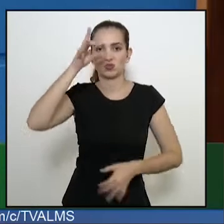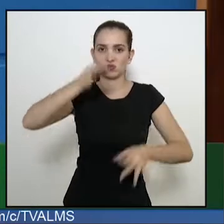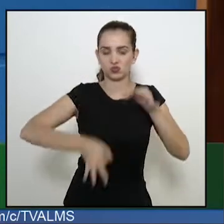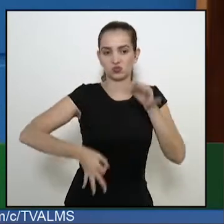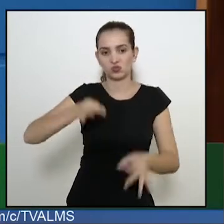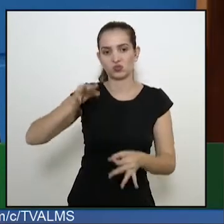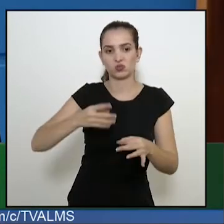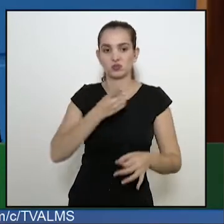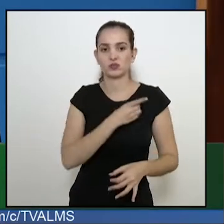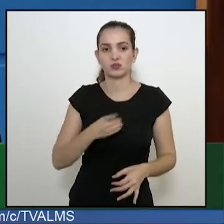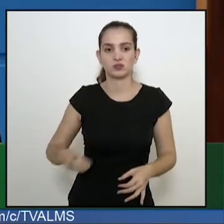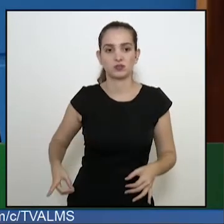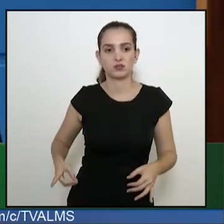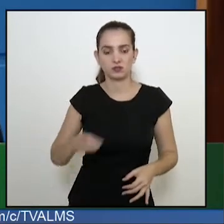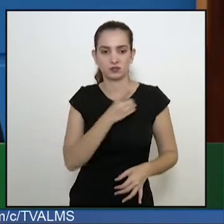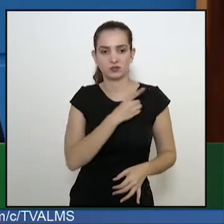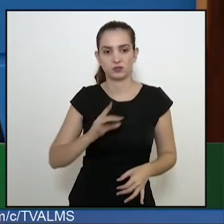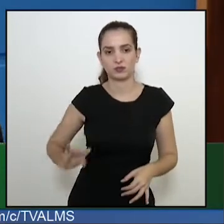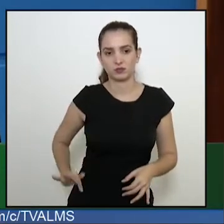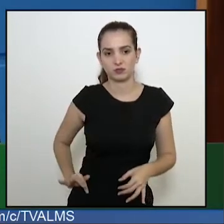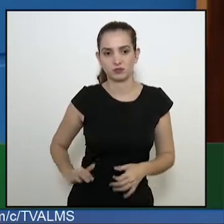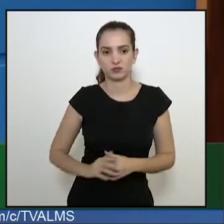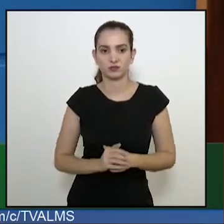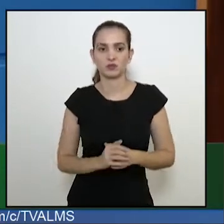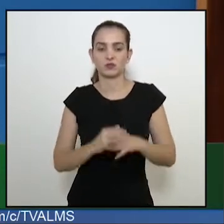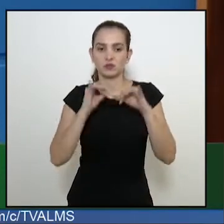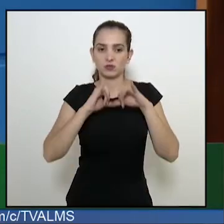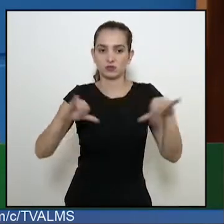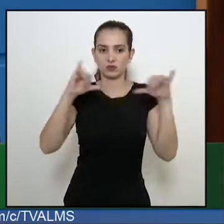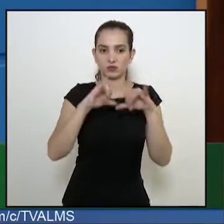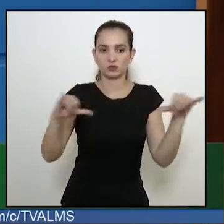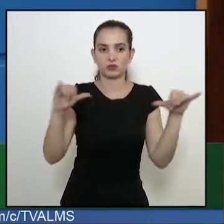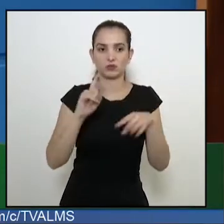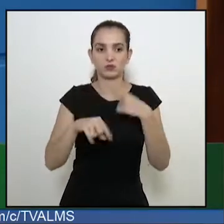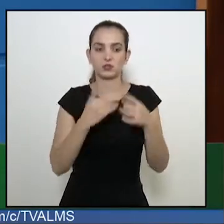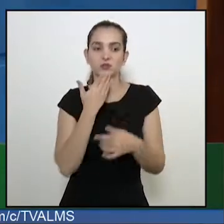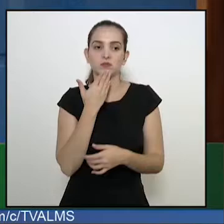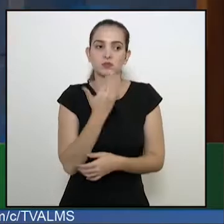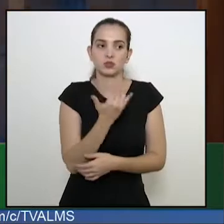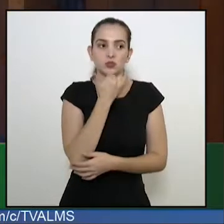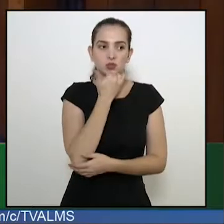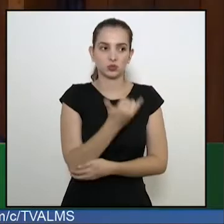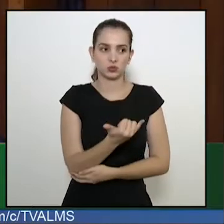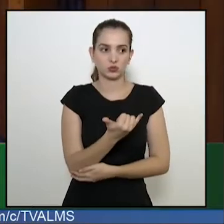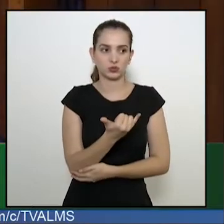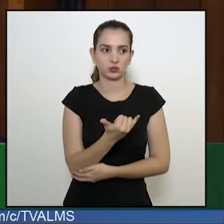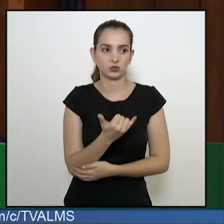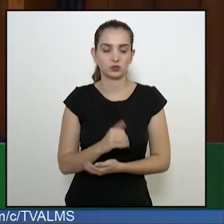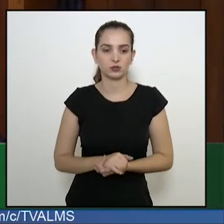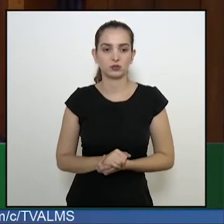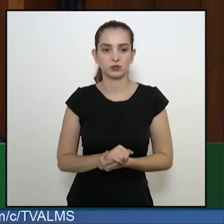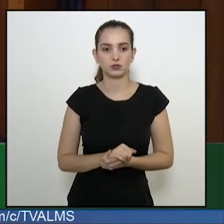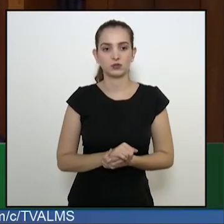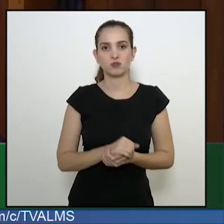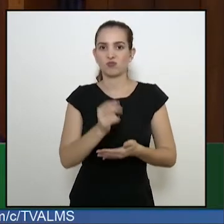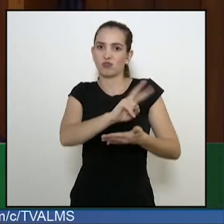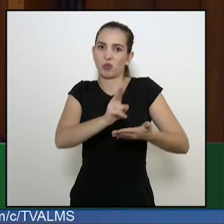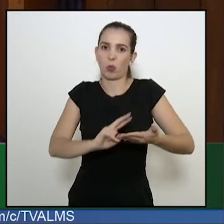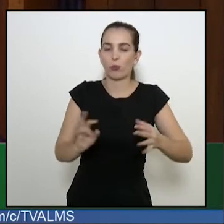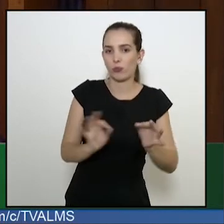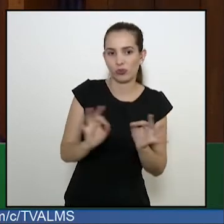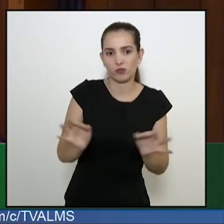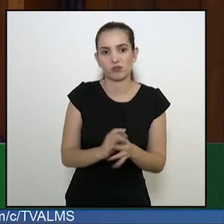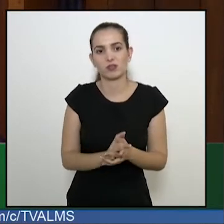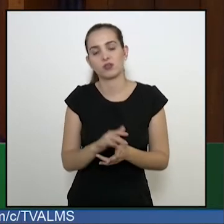deputado, do deputado federal, reproduzir uma coisa, depois pedir desculpa, porque ele reproduziu sem ler,